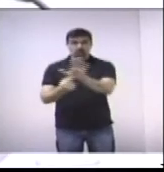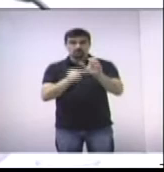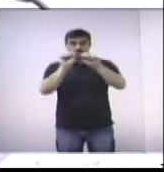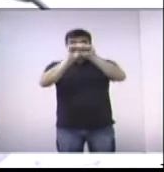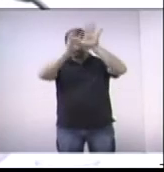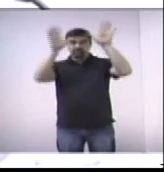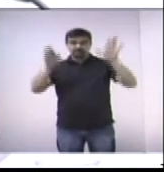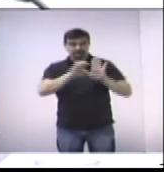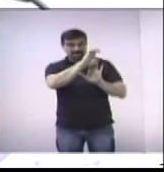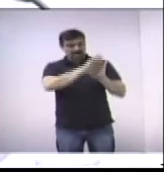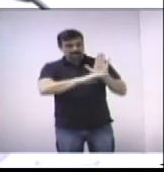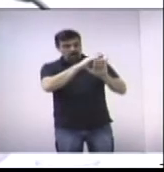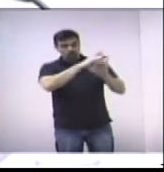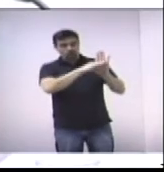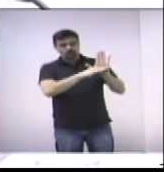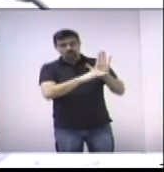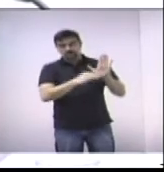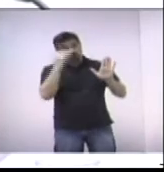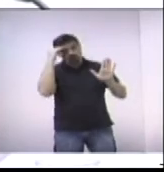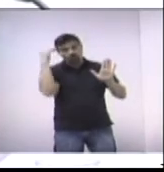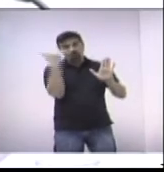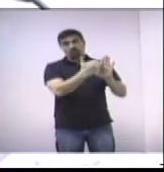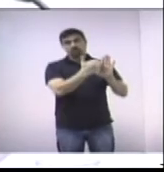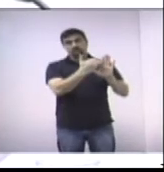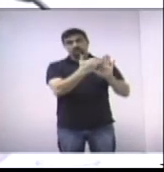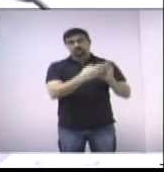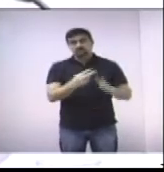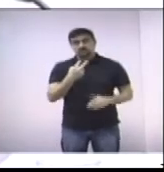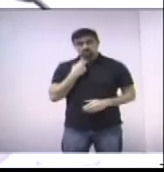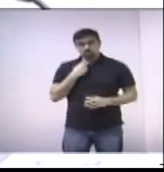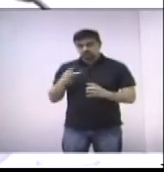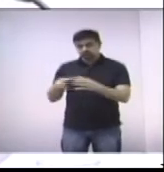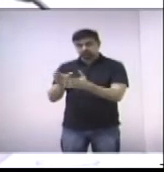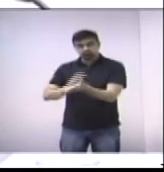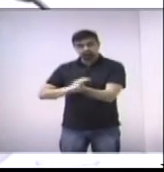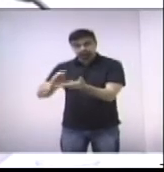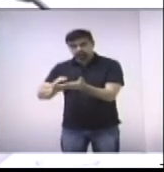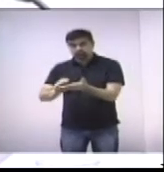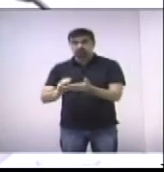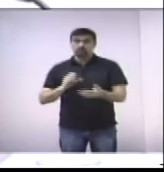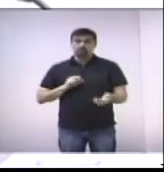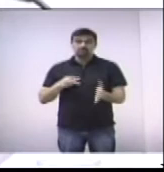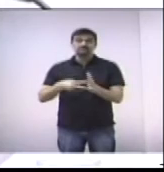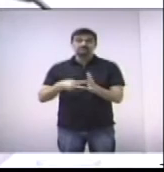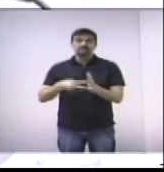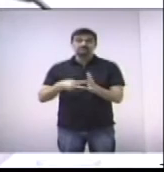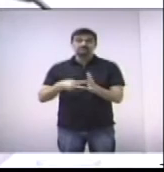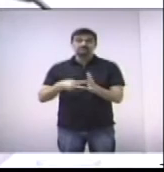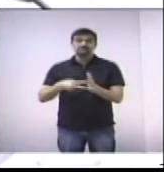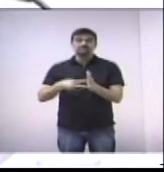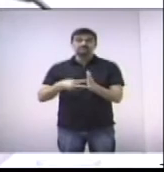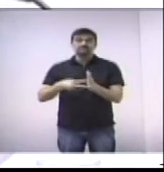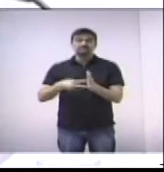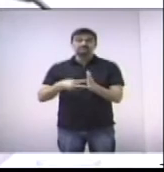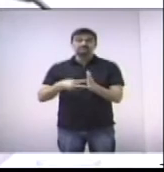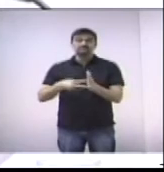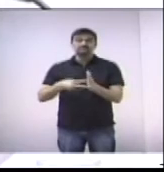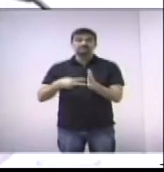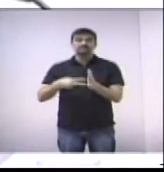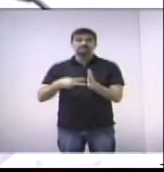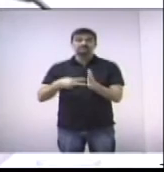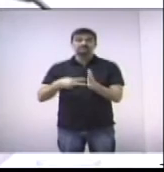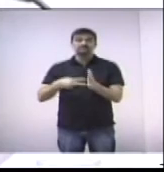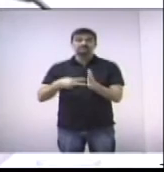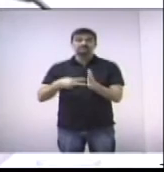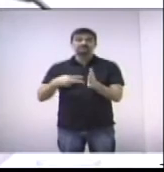exigidas na administração pública e nos modos recomendados pelo Tribunal de Contas do Estado, ou seja, De fato, foi impedimento aplicado às